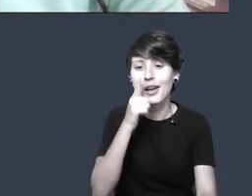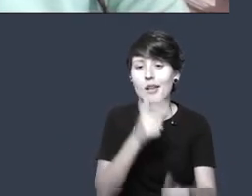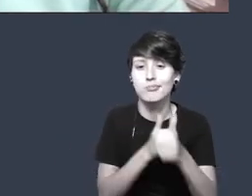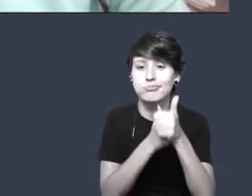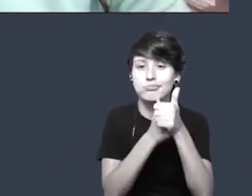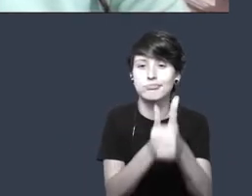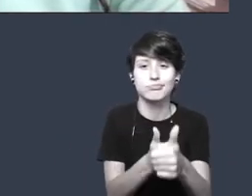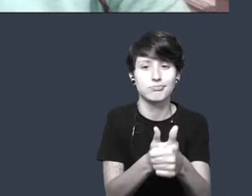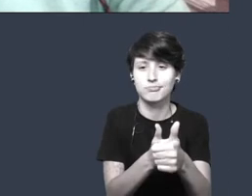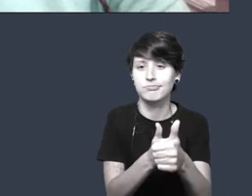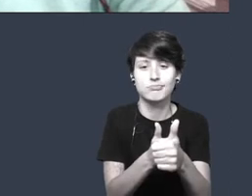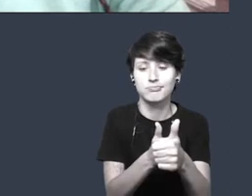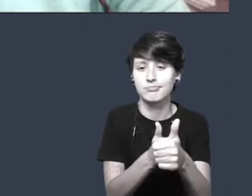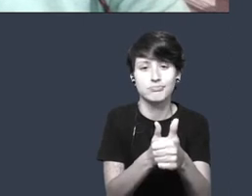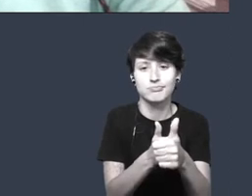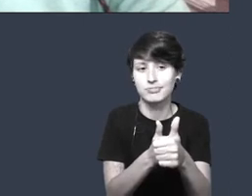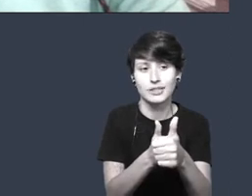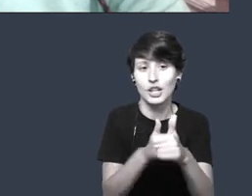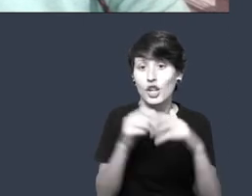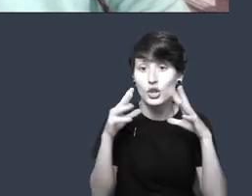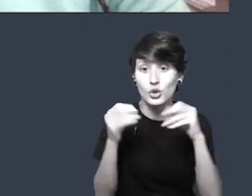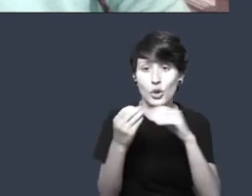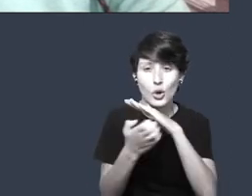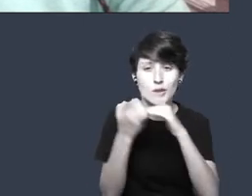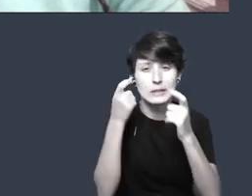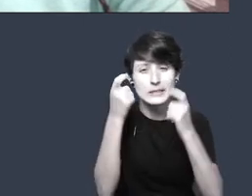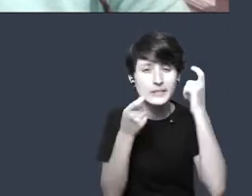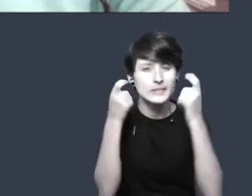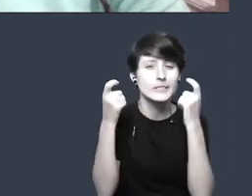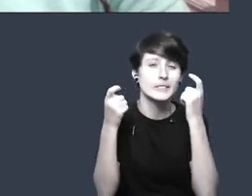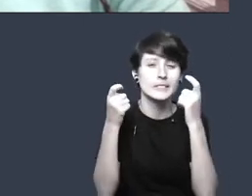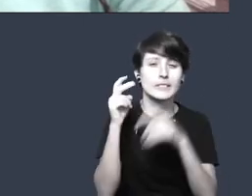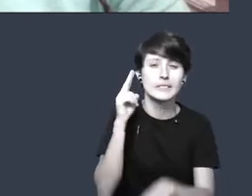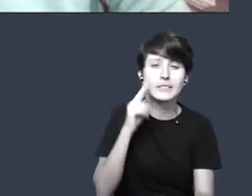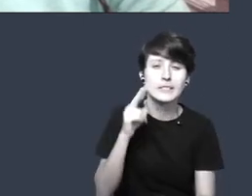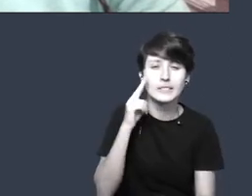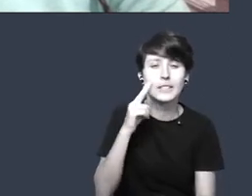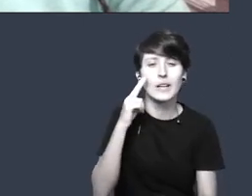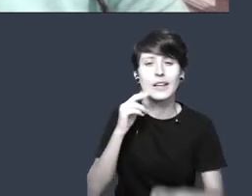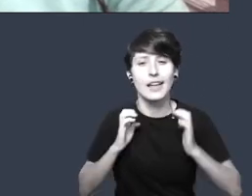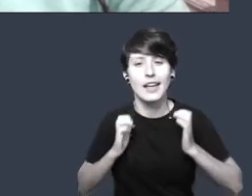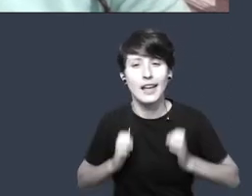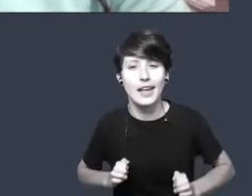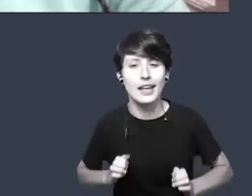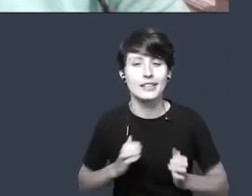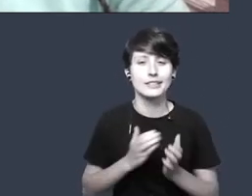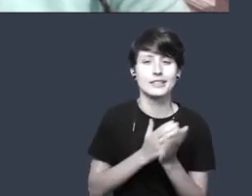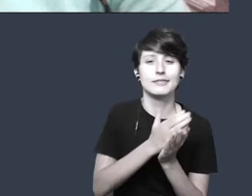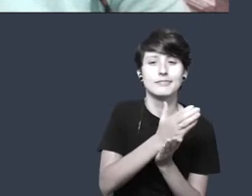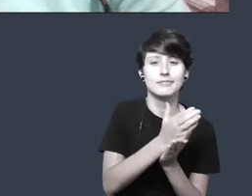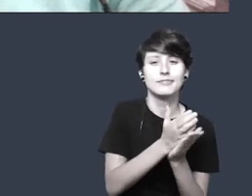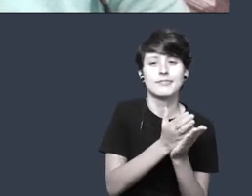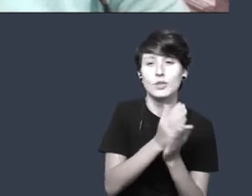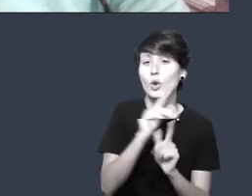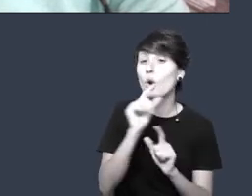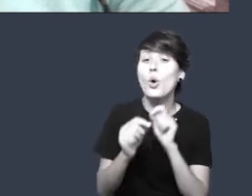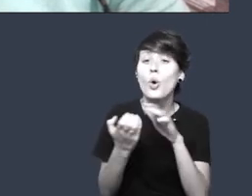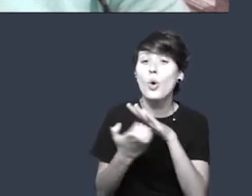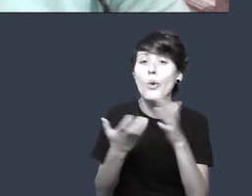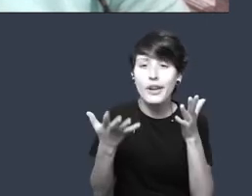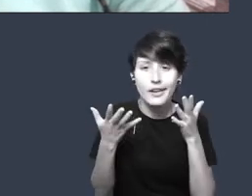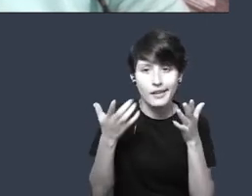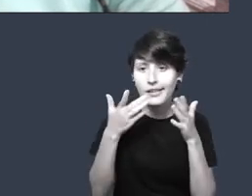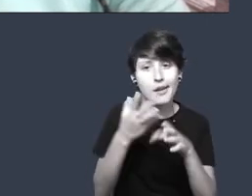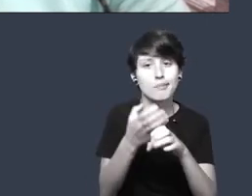né? Nem toda empresa está preocupada com a história de ética, de viés, né? O que a empresa quer é fazer dinheiro.